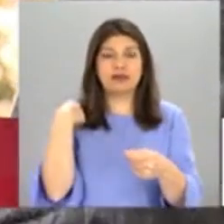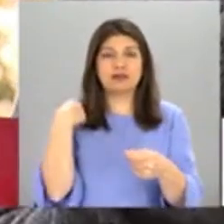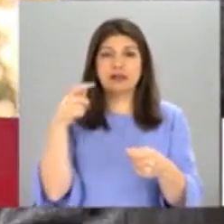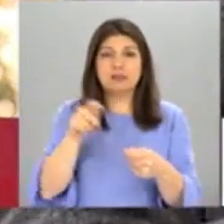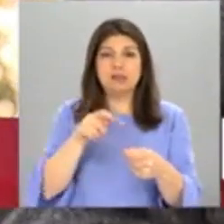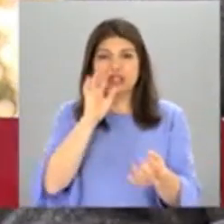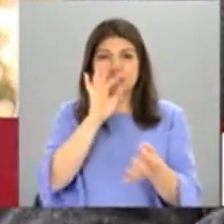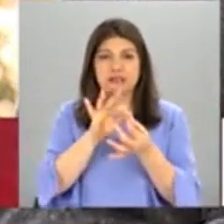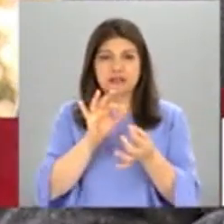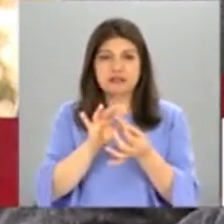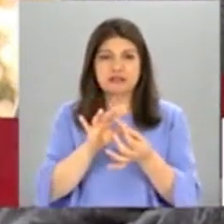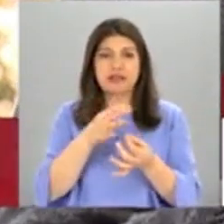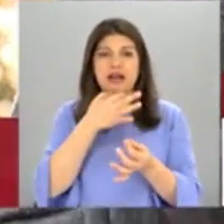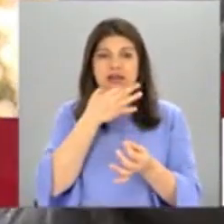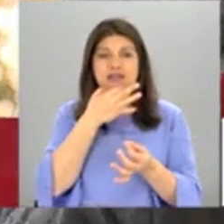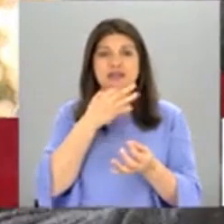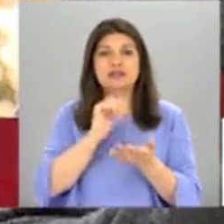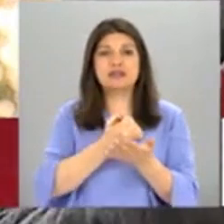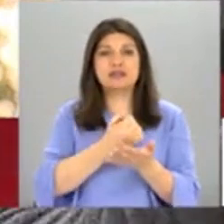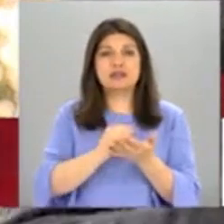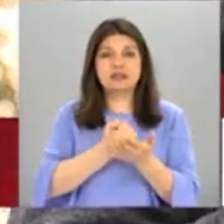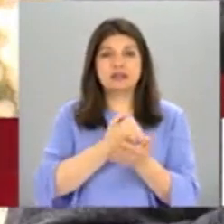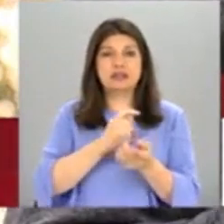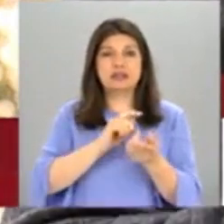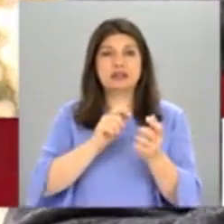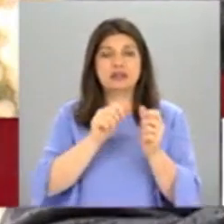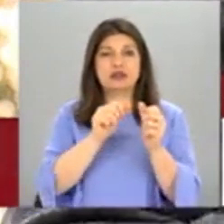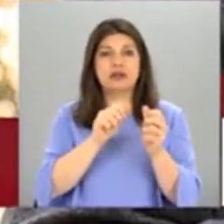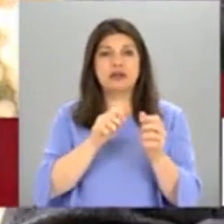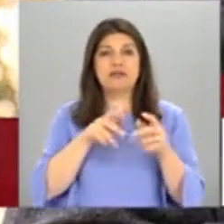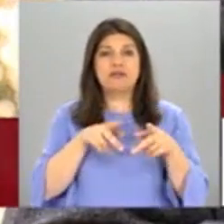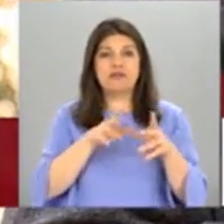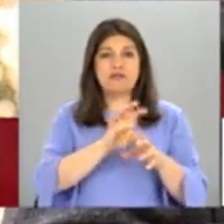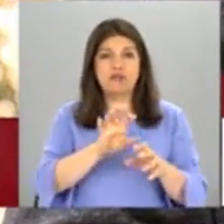do momento em que esta reestruturação dos Gondolvisa entra em vigor em 2022.